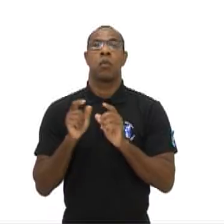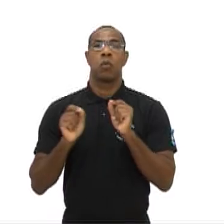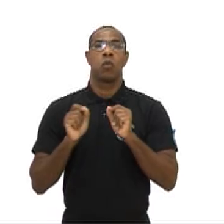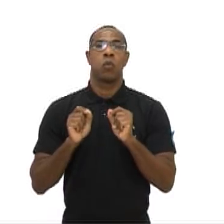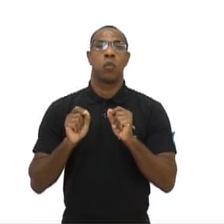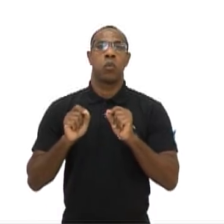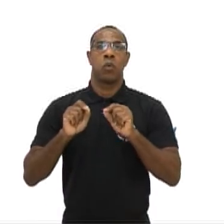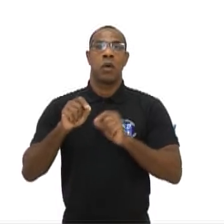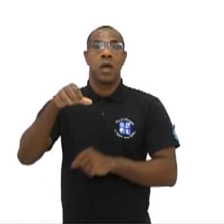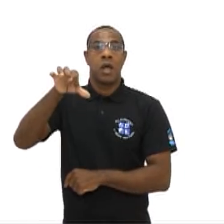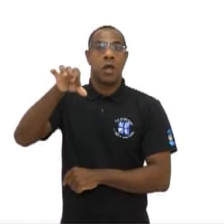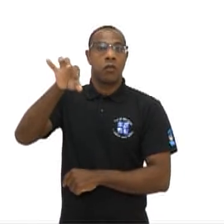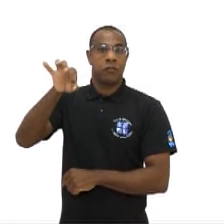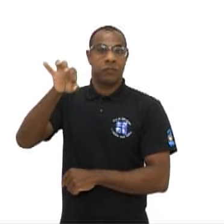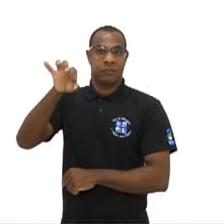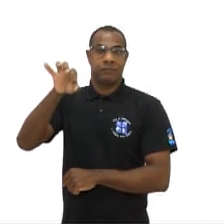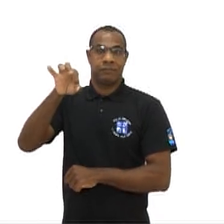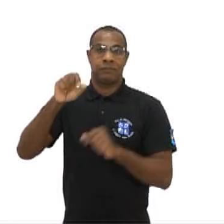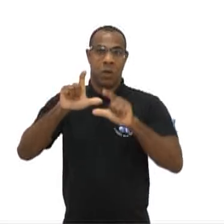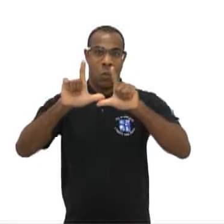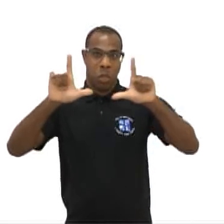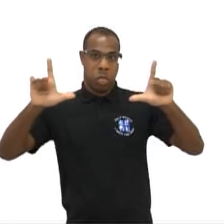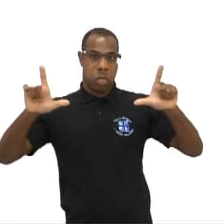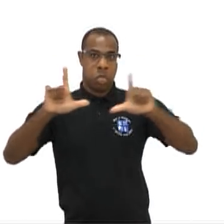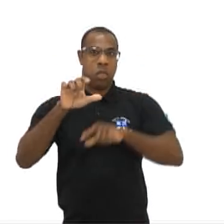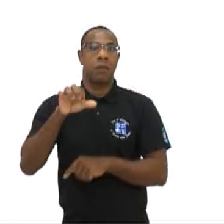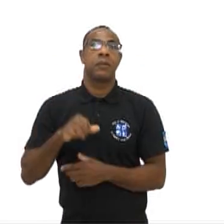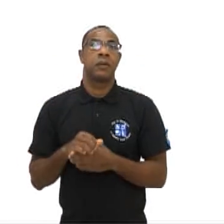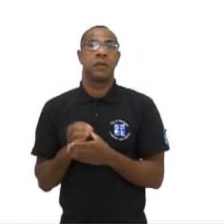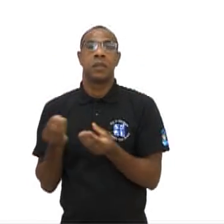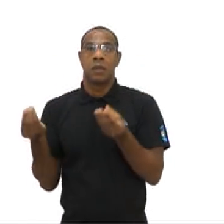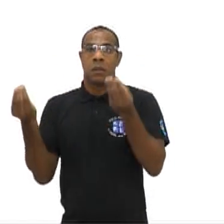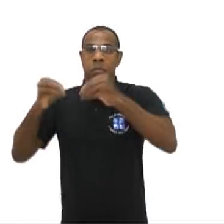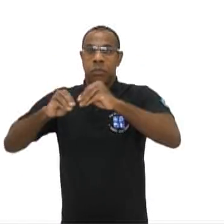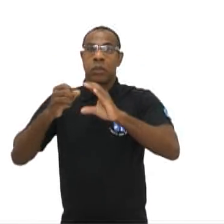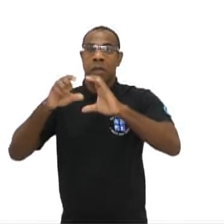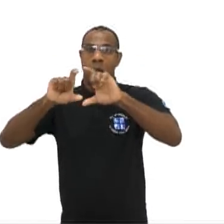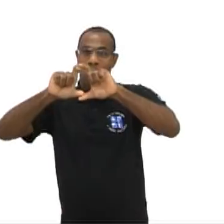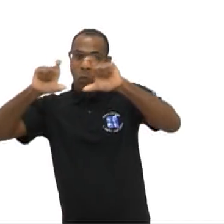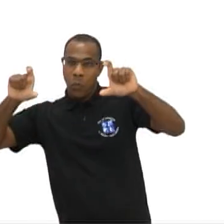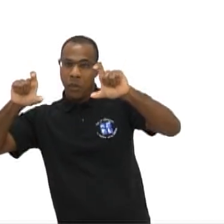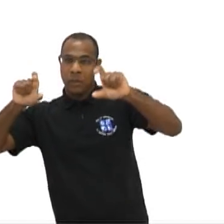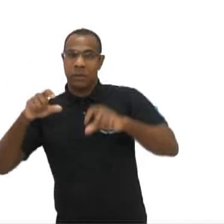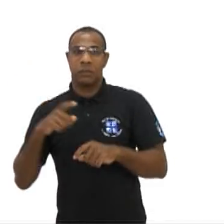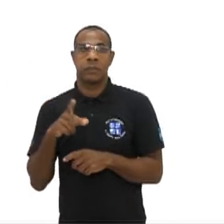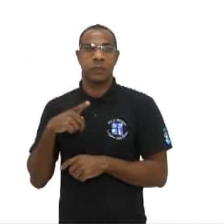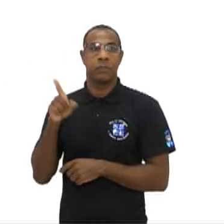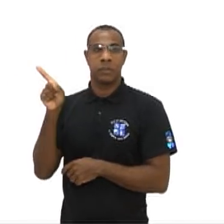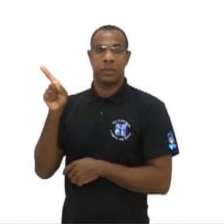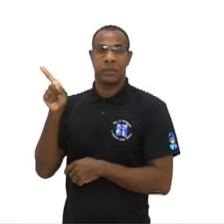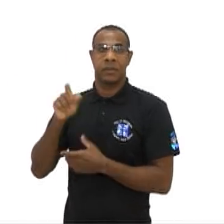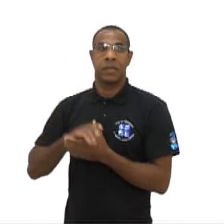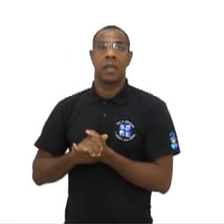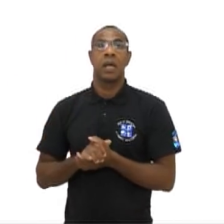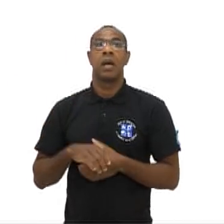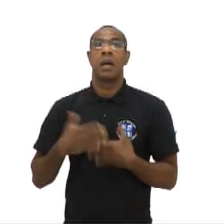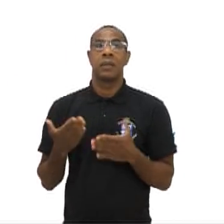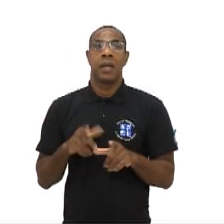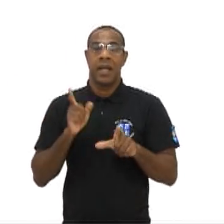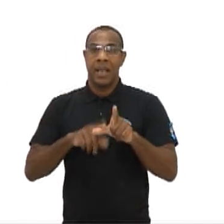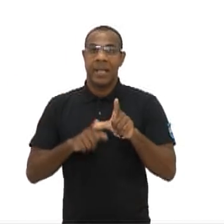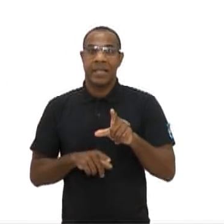ângulo de 90 graus. Então vamos aplicar na equação. Na equação, o que temos ali agora? Aonde estava